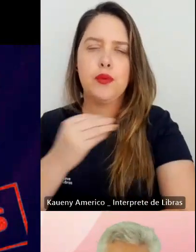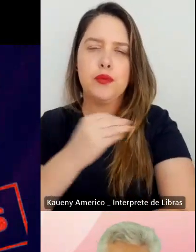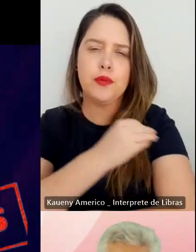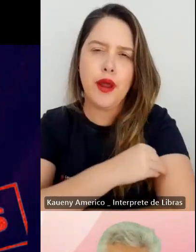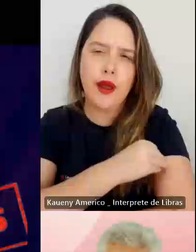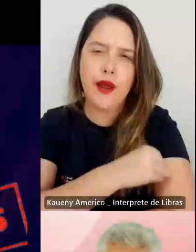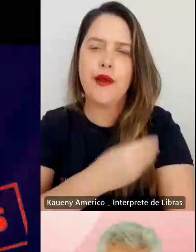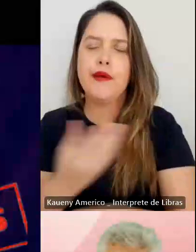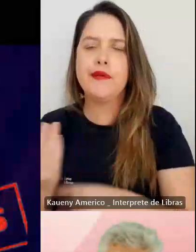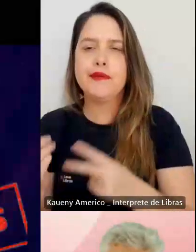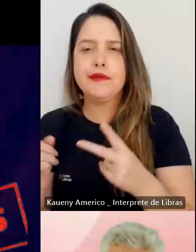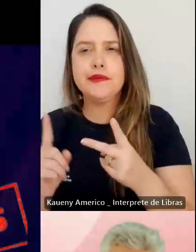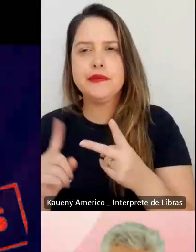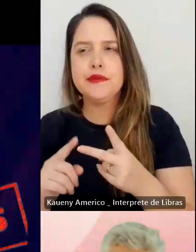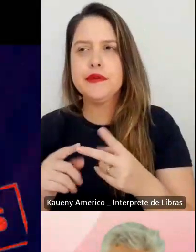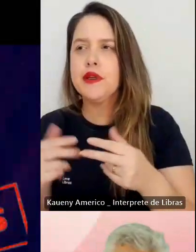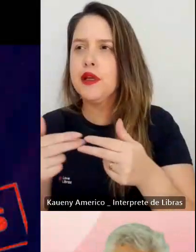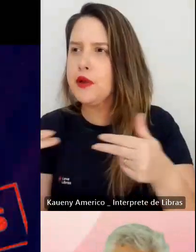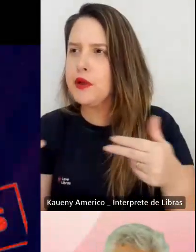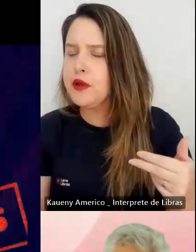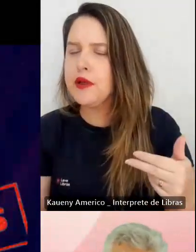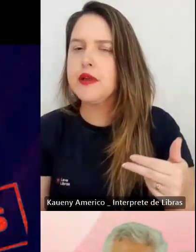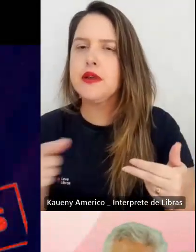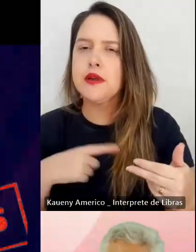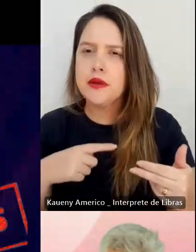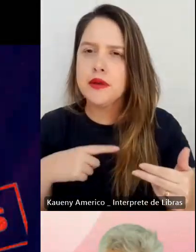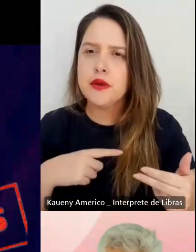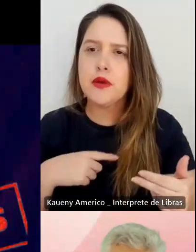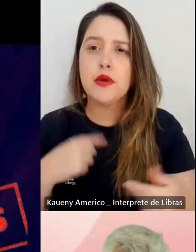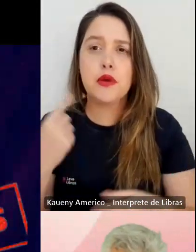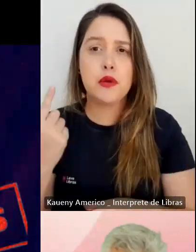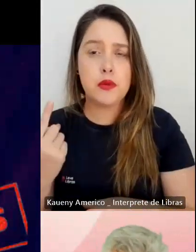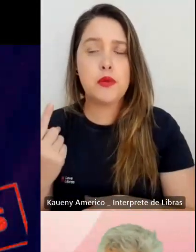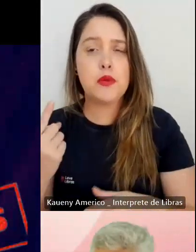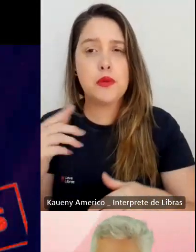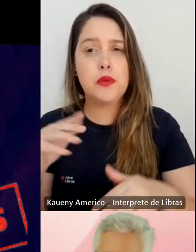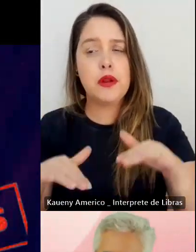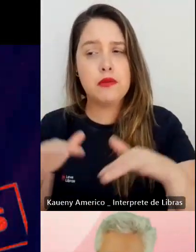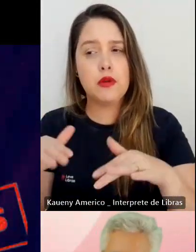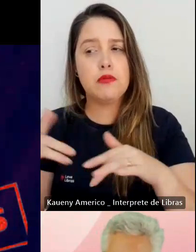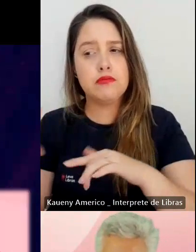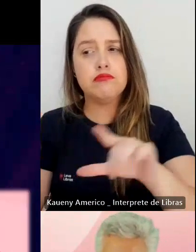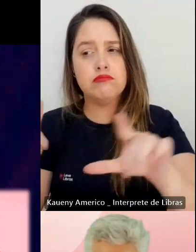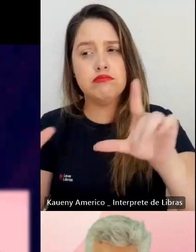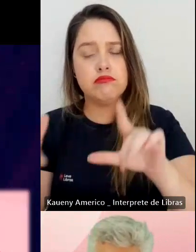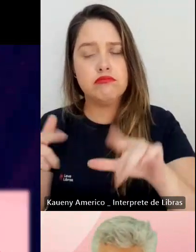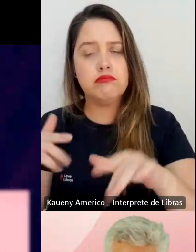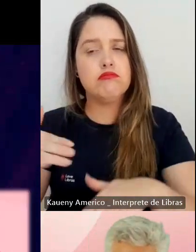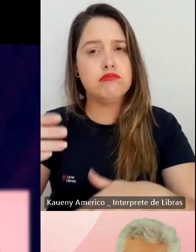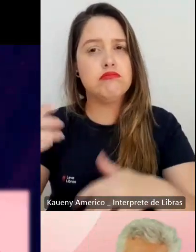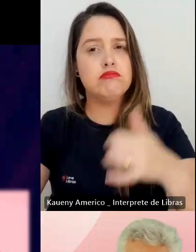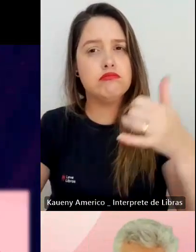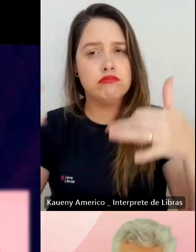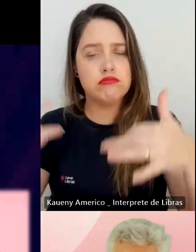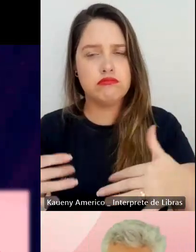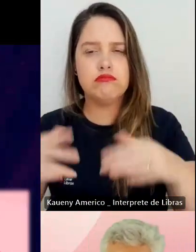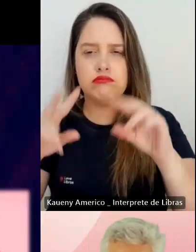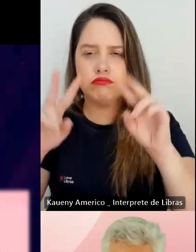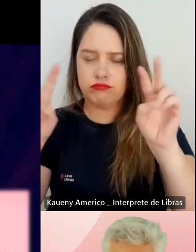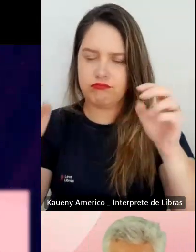são aquelas coisas que a gente diz, uma vai levando a outra. Então, mais para frente também eu vou acabar conversando sobre tudo isso.